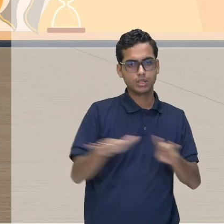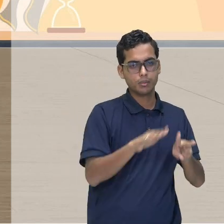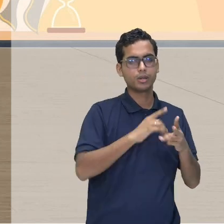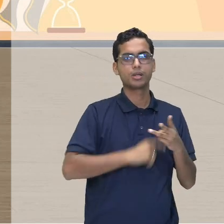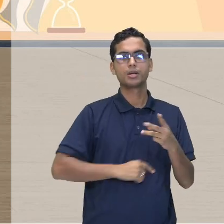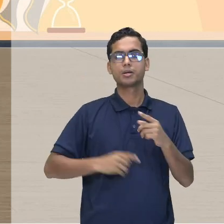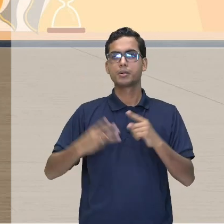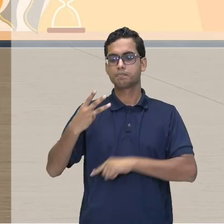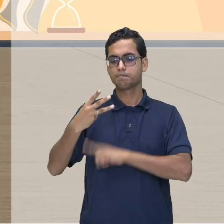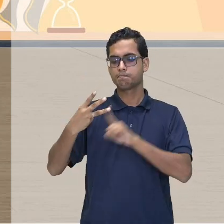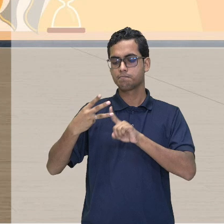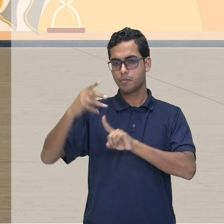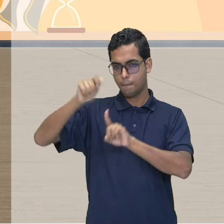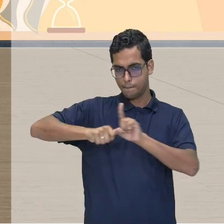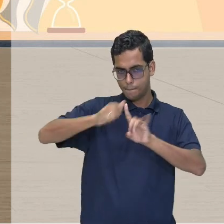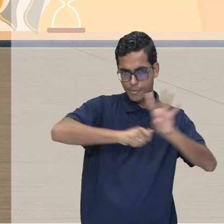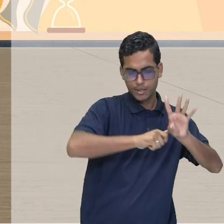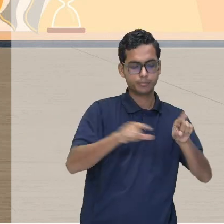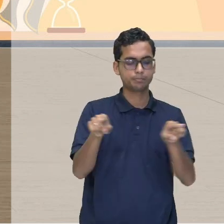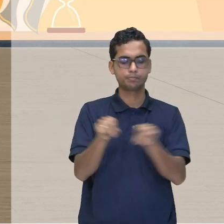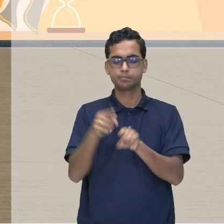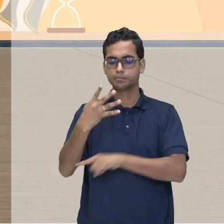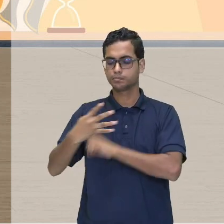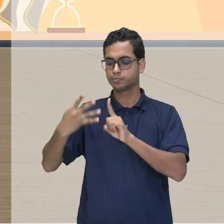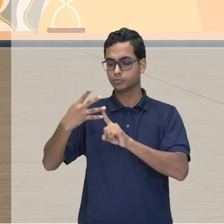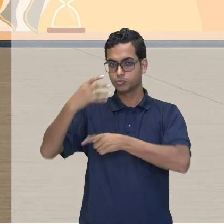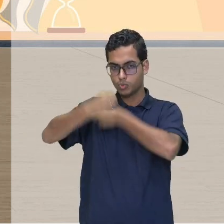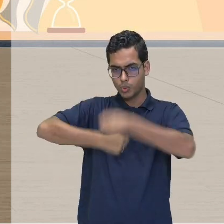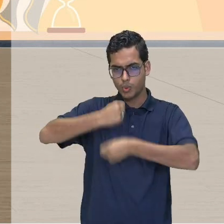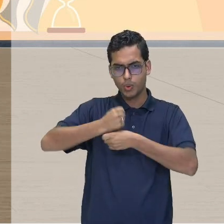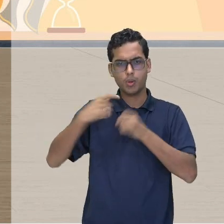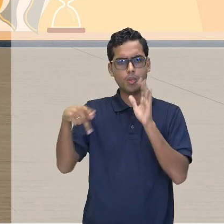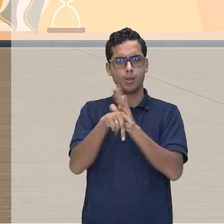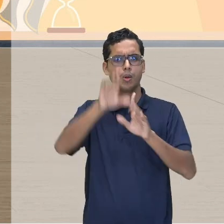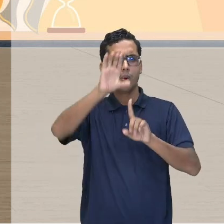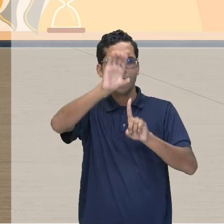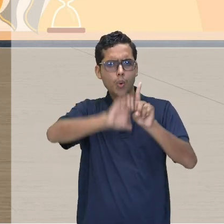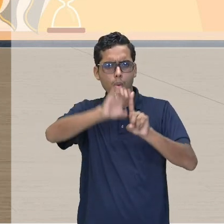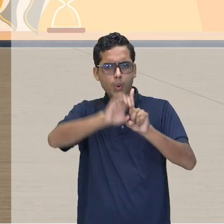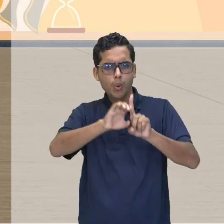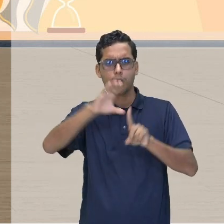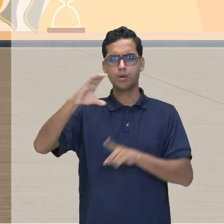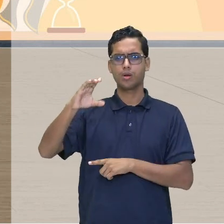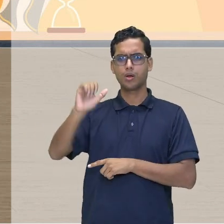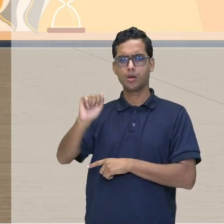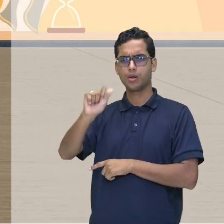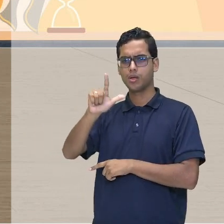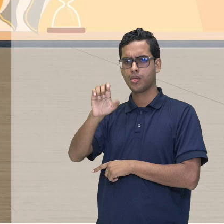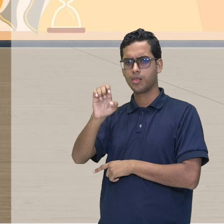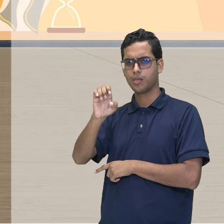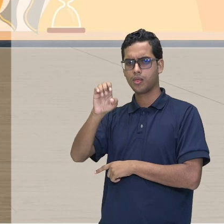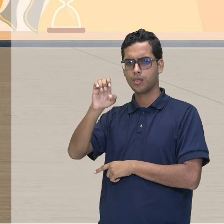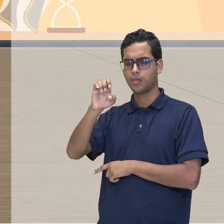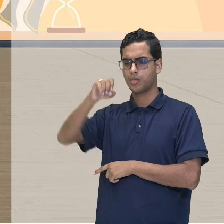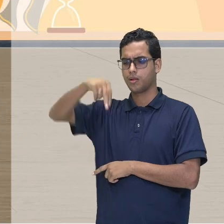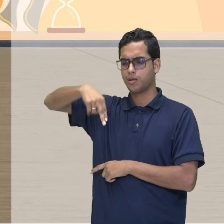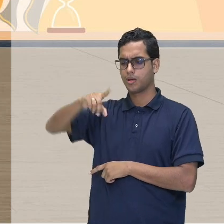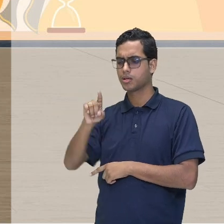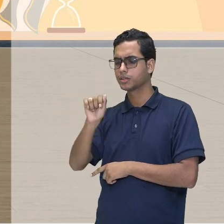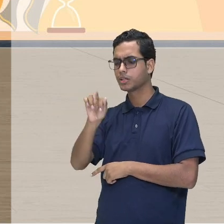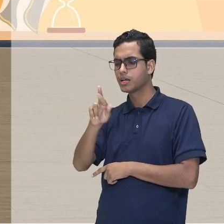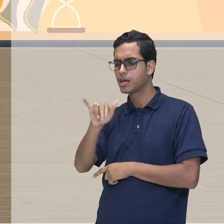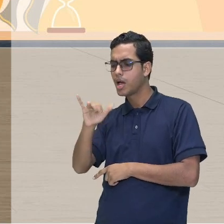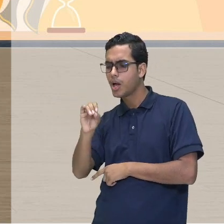e anos. Por conta do calendário, nós nos orientamos para saber quais são os fins de semana, quais são os dias úteis, quais são os dias